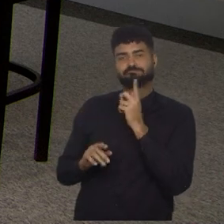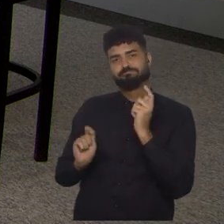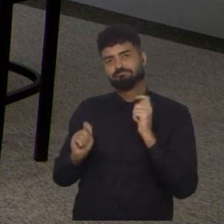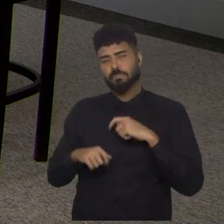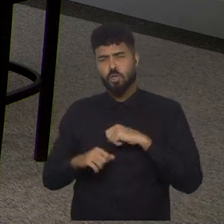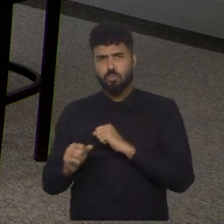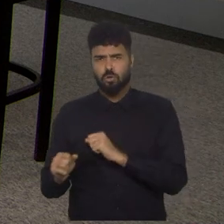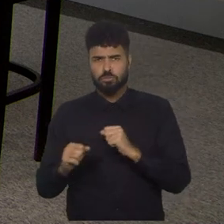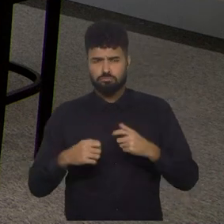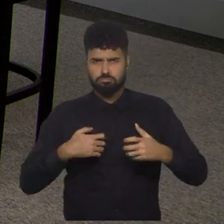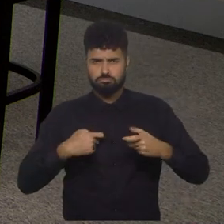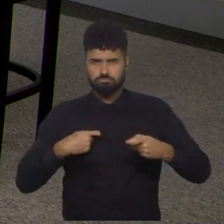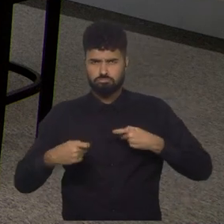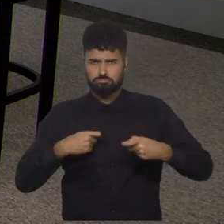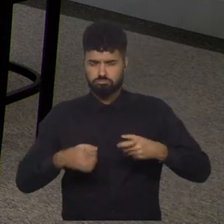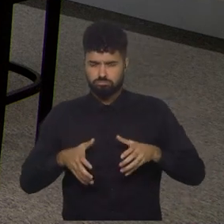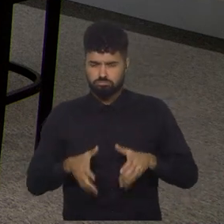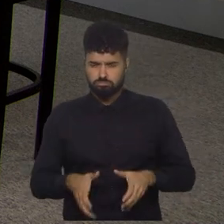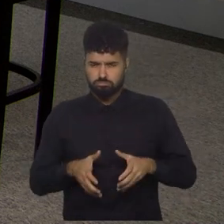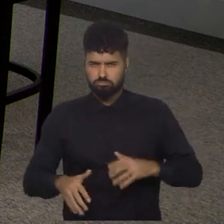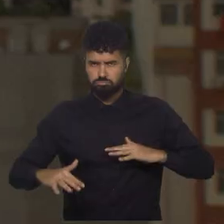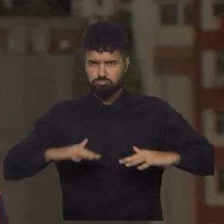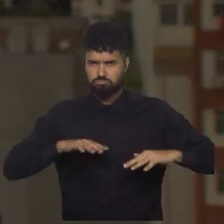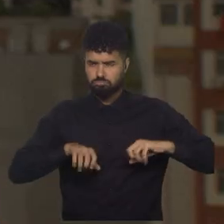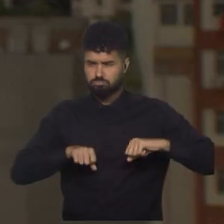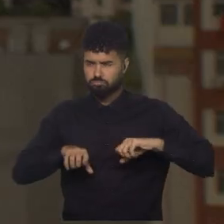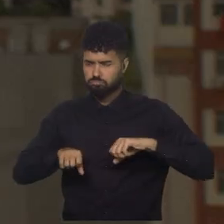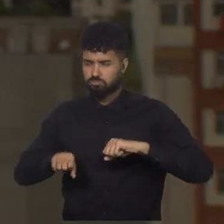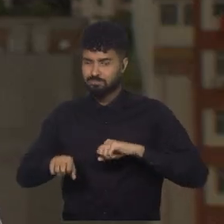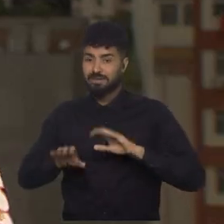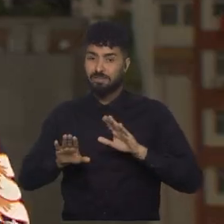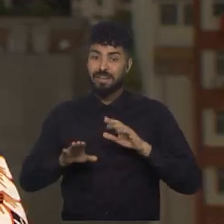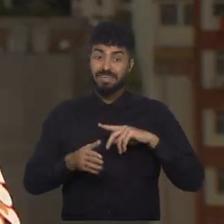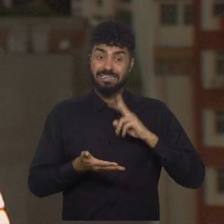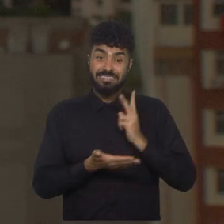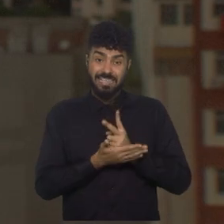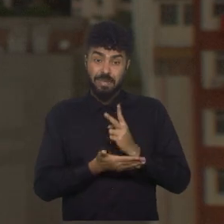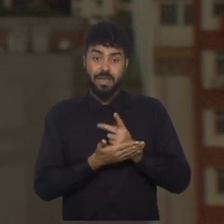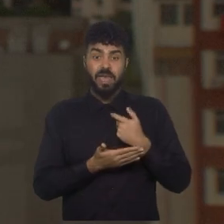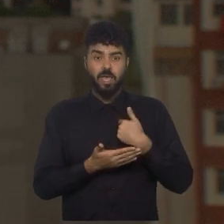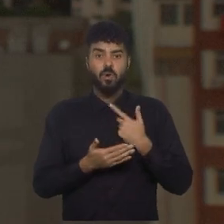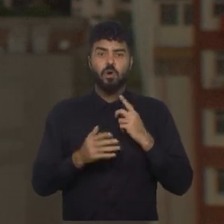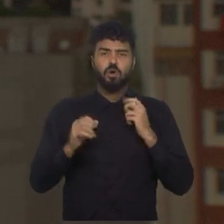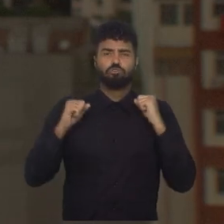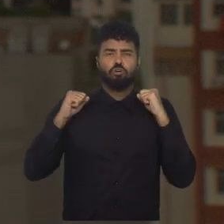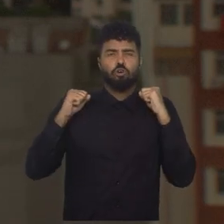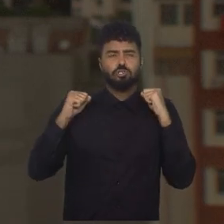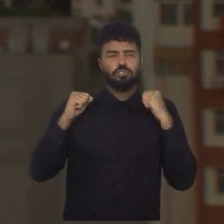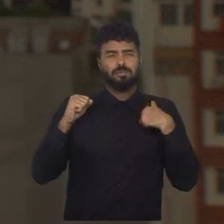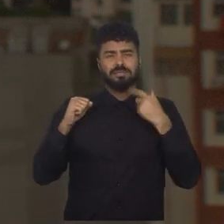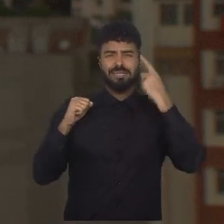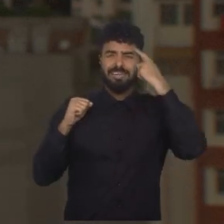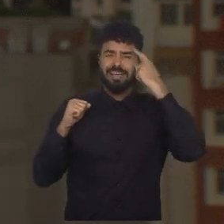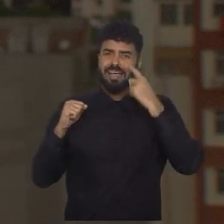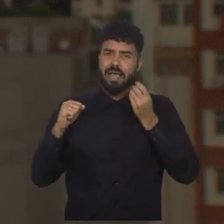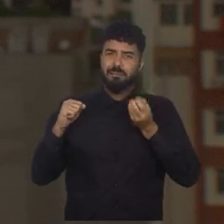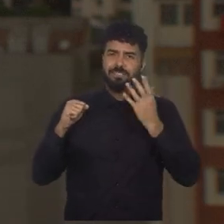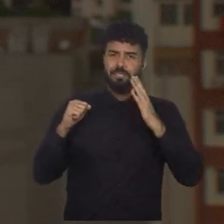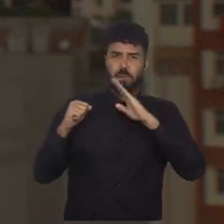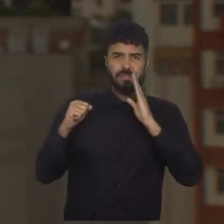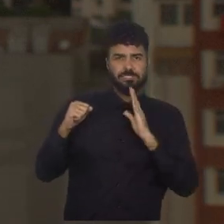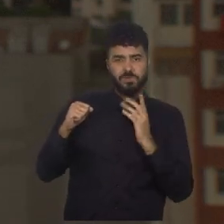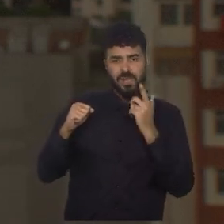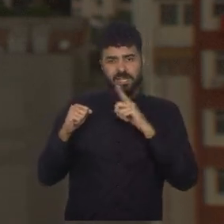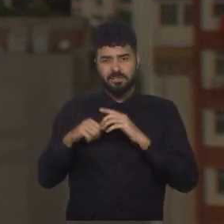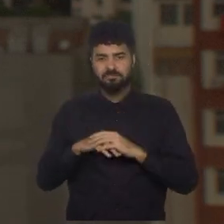dela dentro de campo contribui muito para isso. Mas eu fico sempre com a torcida ali por fora para ver se dá alguma